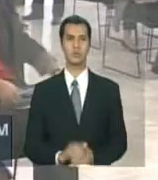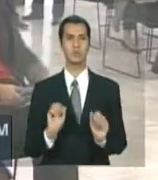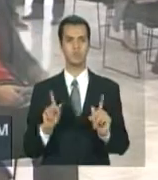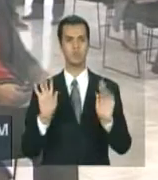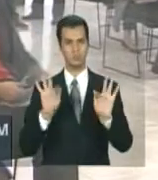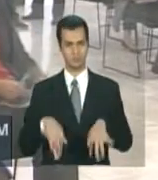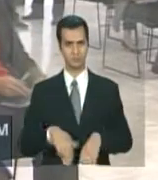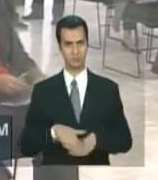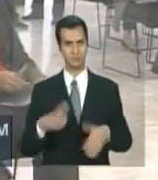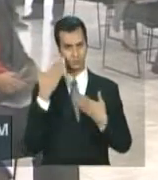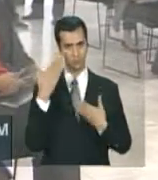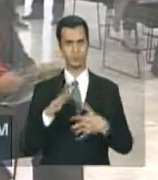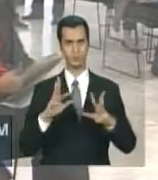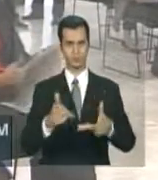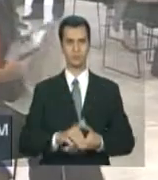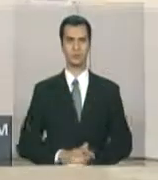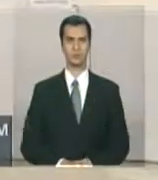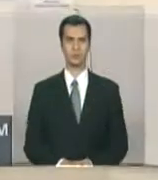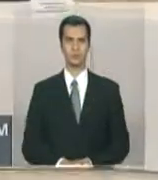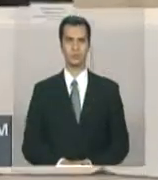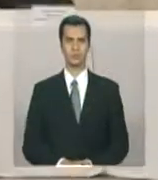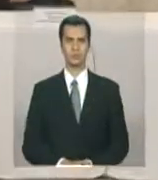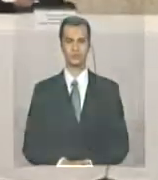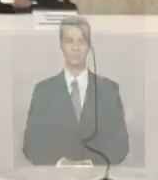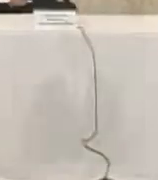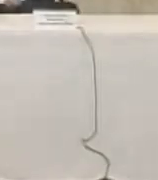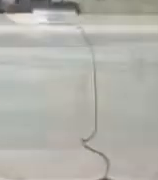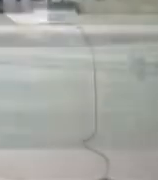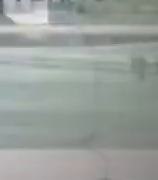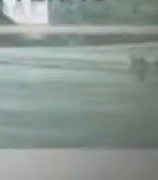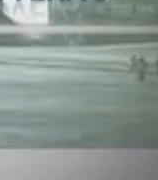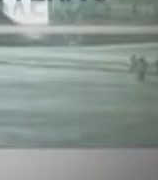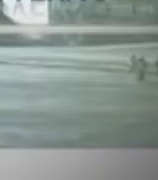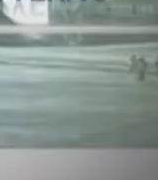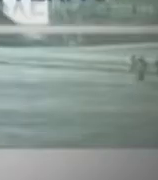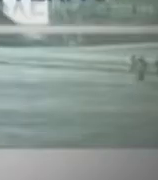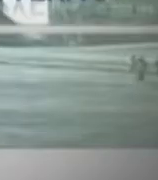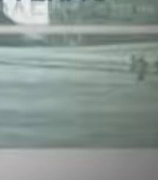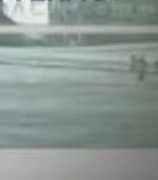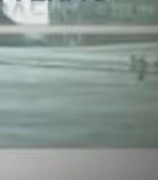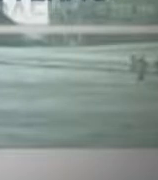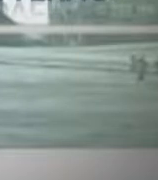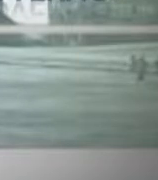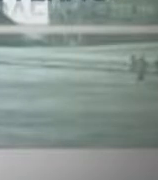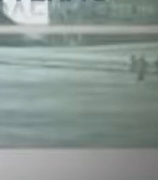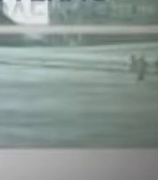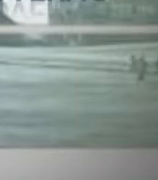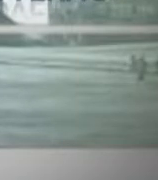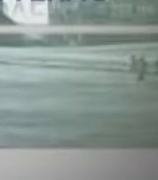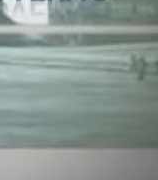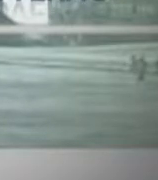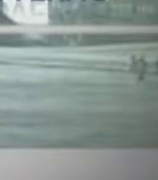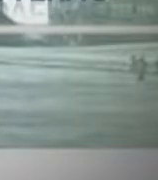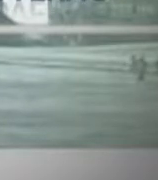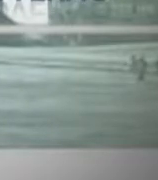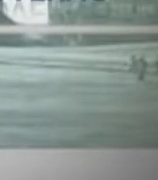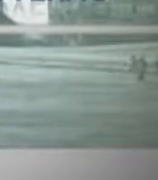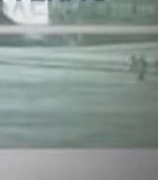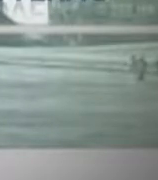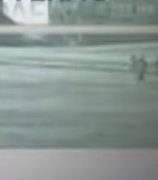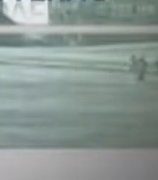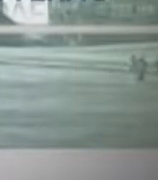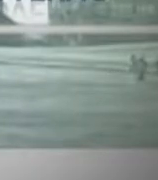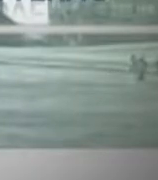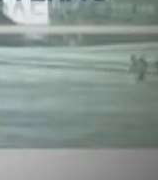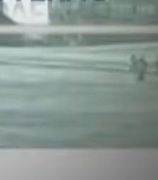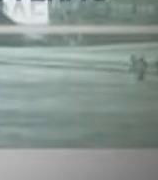então. Obrigado a todos aí. Obrigado. Você acompanhou a reapresentação da entrevista coletiva